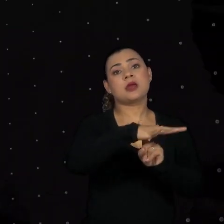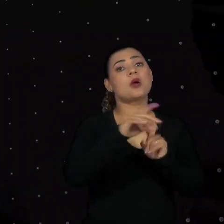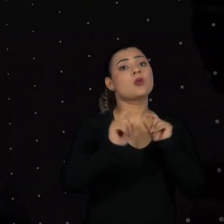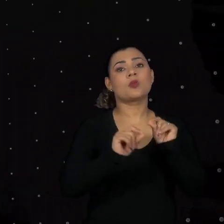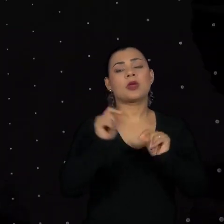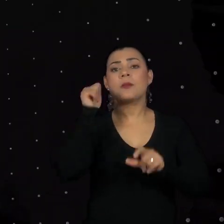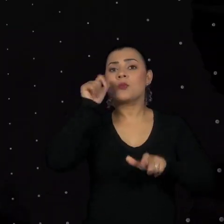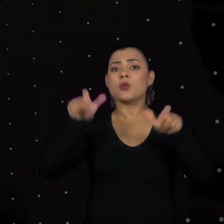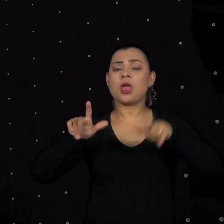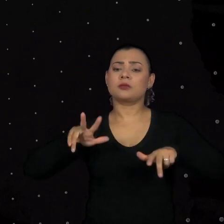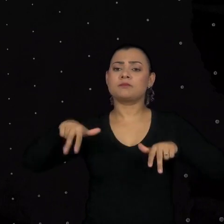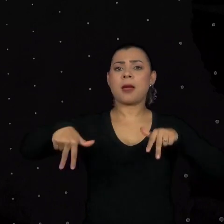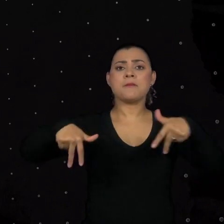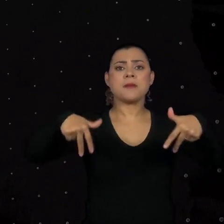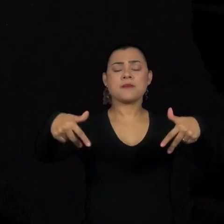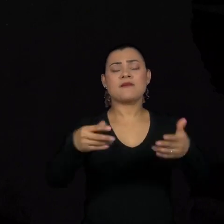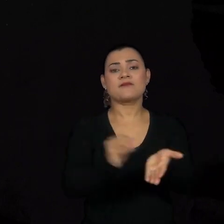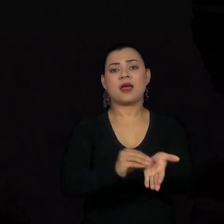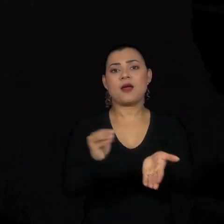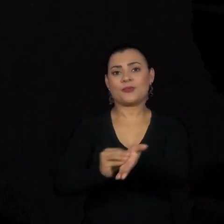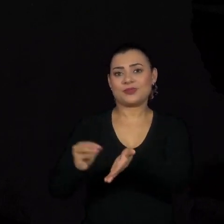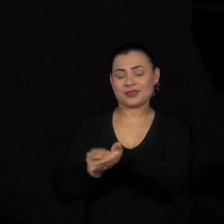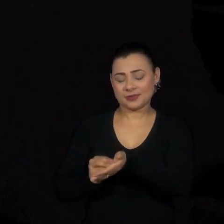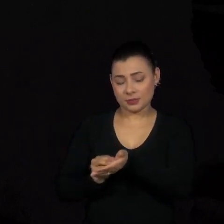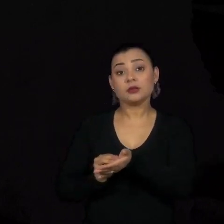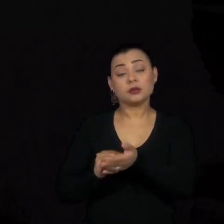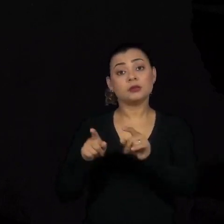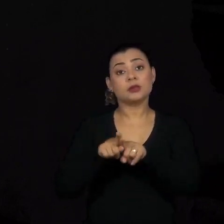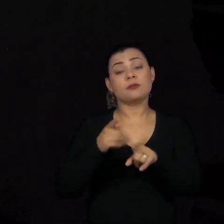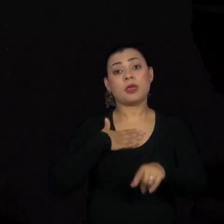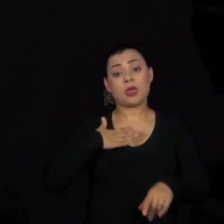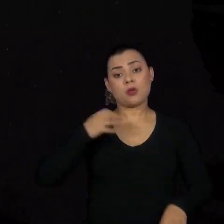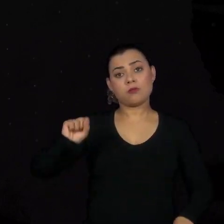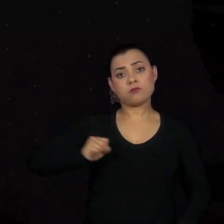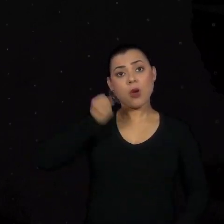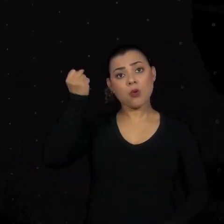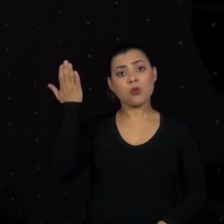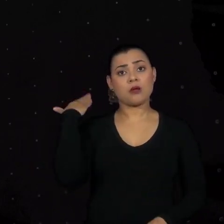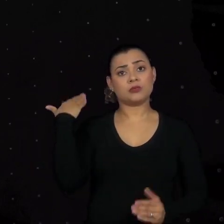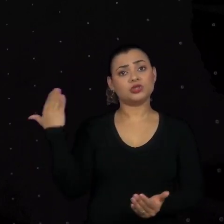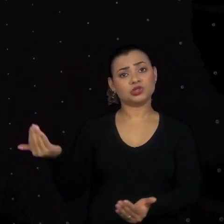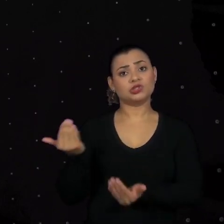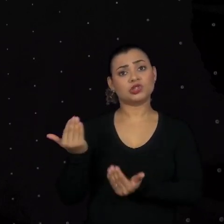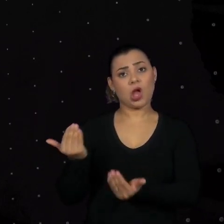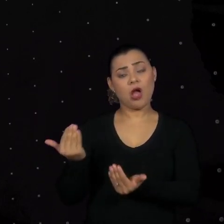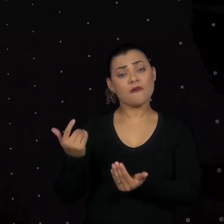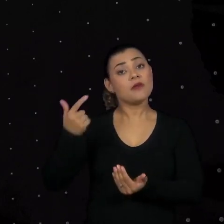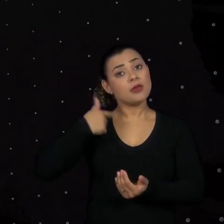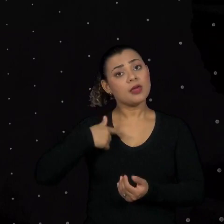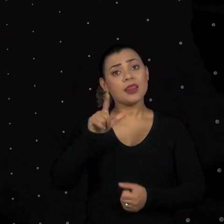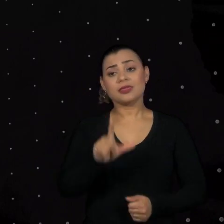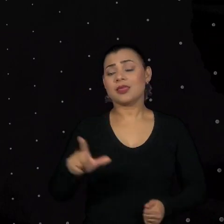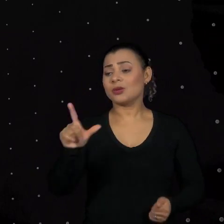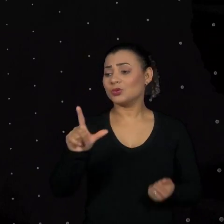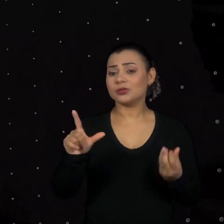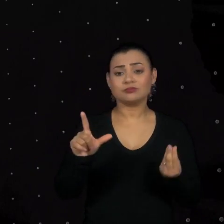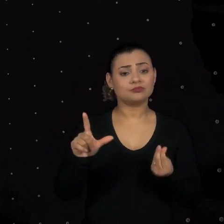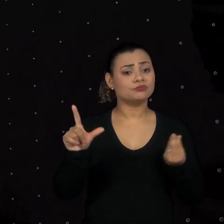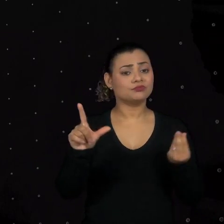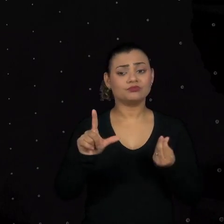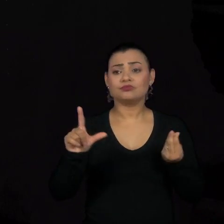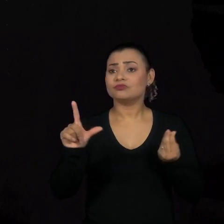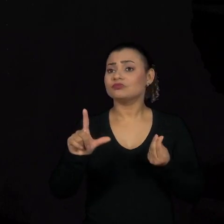de mulheres dentro da literatura. Mas nasce também de uma indignação minha desde muito jovem, assim, dessa literatura não